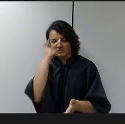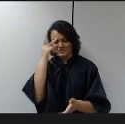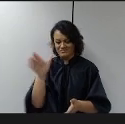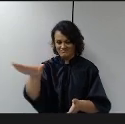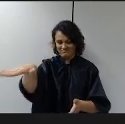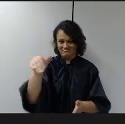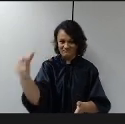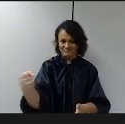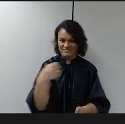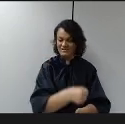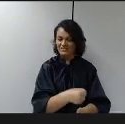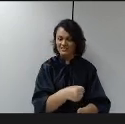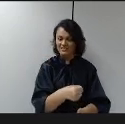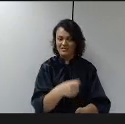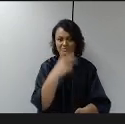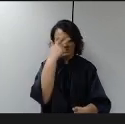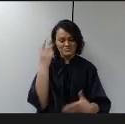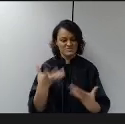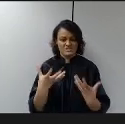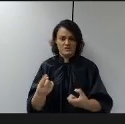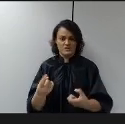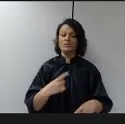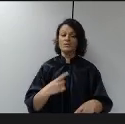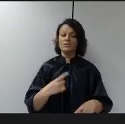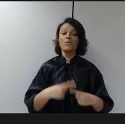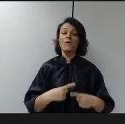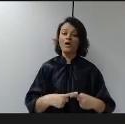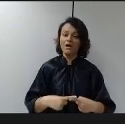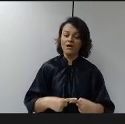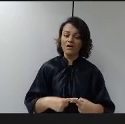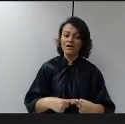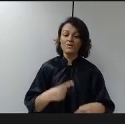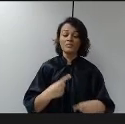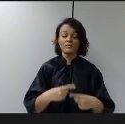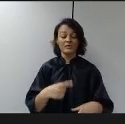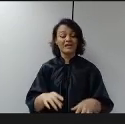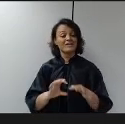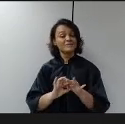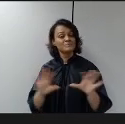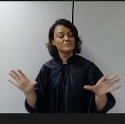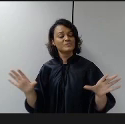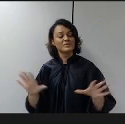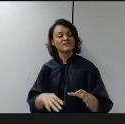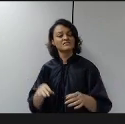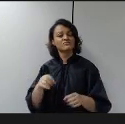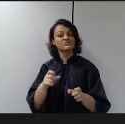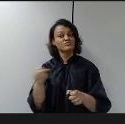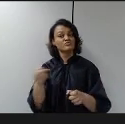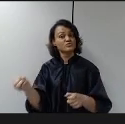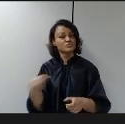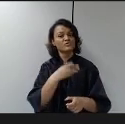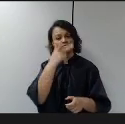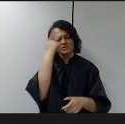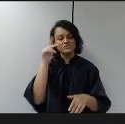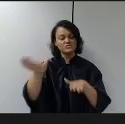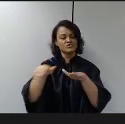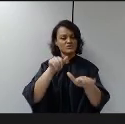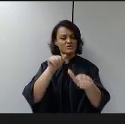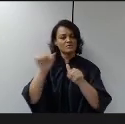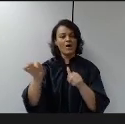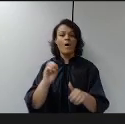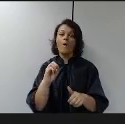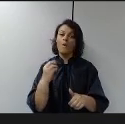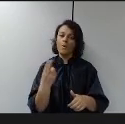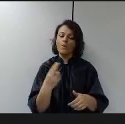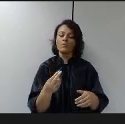foi atendida. Por quê? Porque a autorização para novas nomeações ou abertura de novo certame